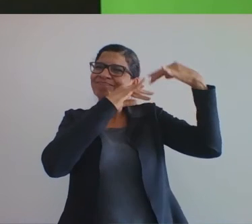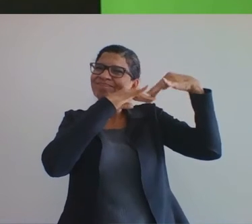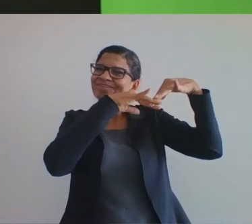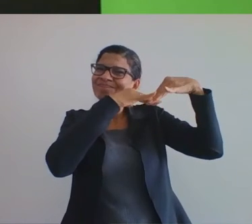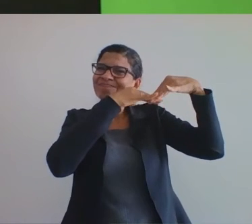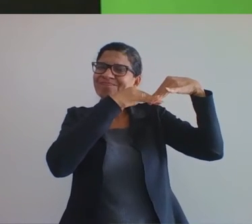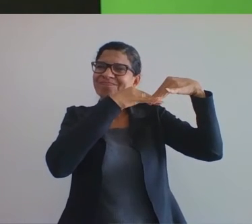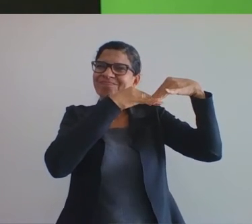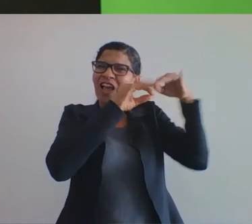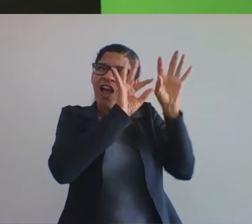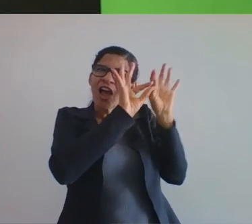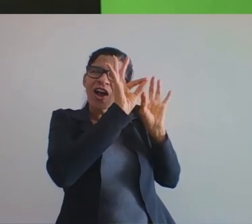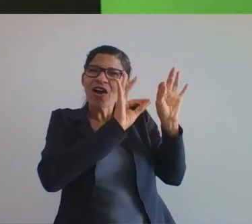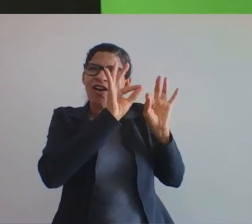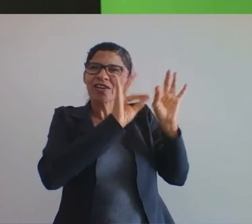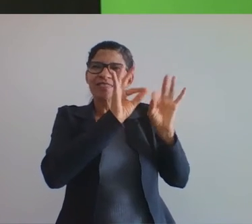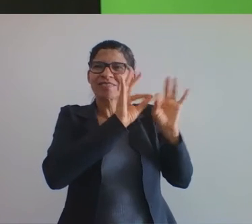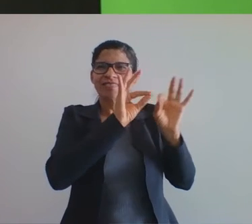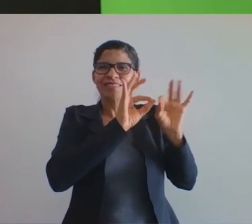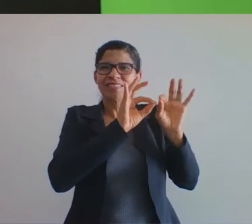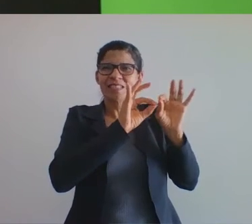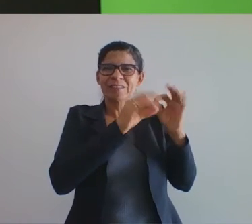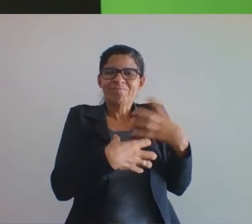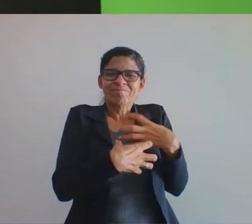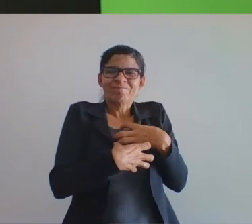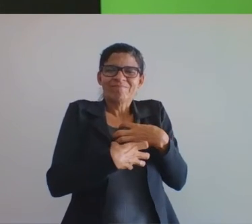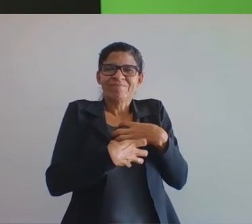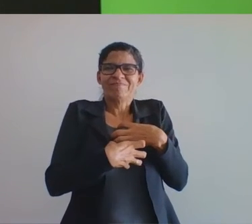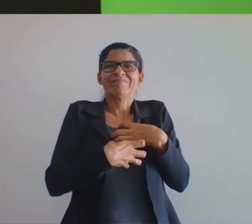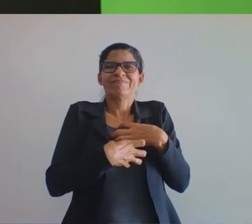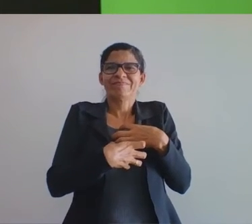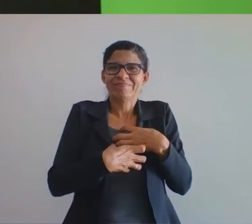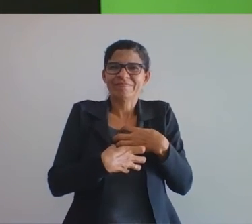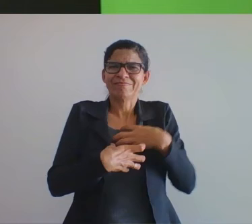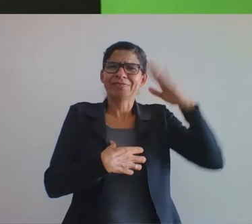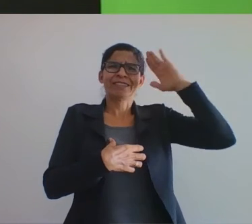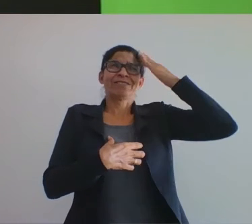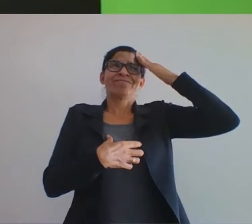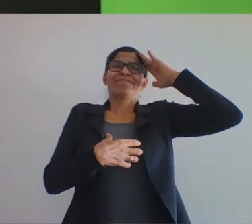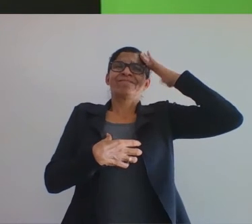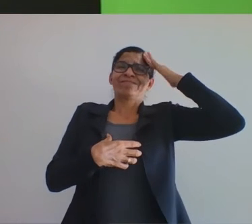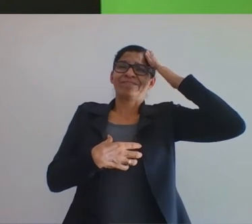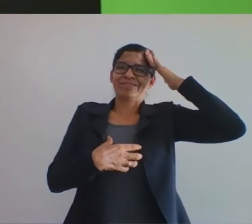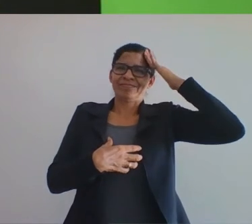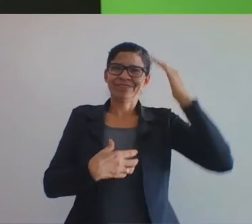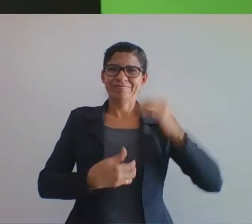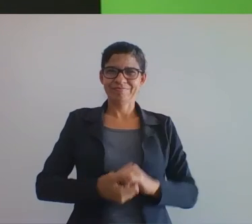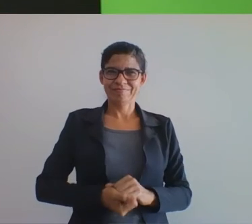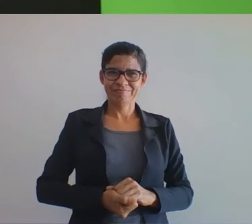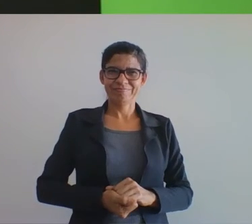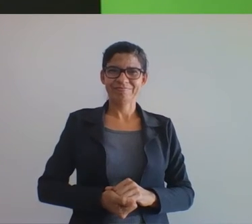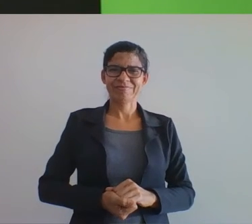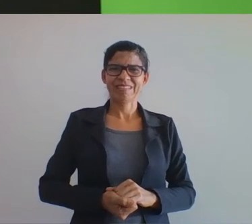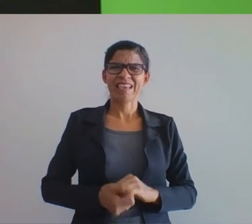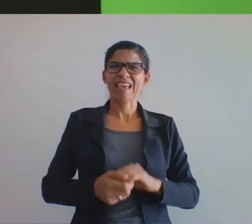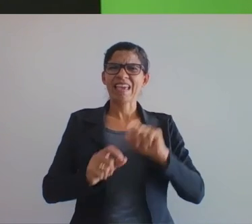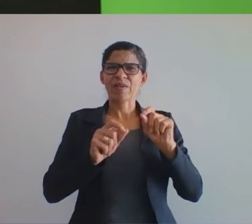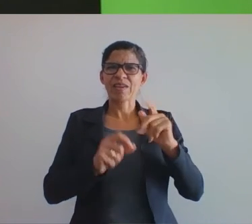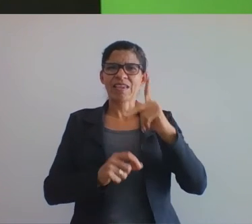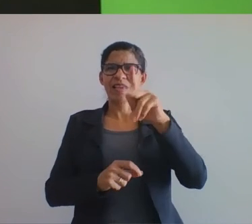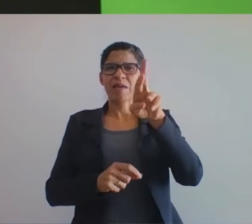portanto, organizadas por formas de sensibilidade e entendimento, que são a